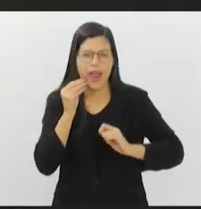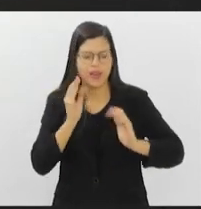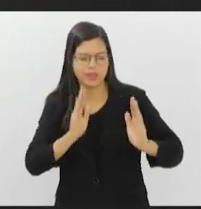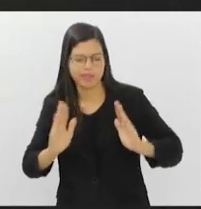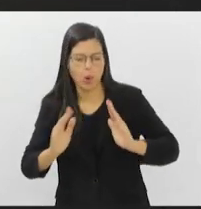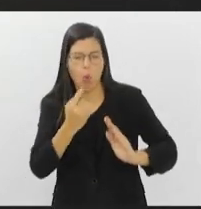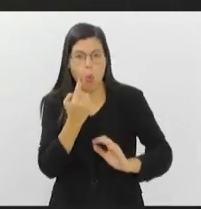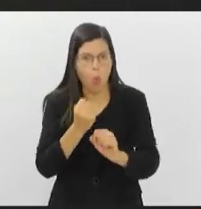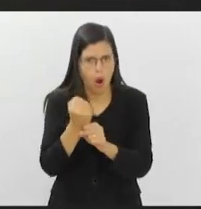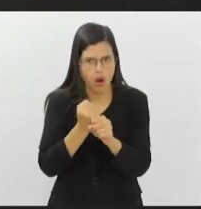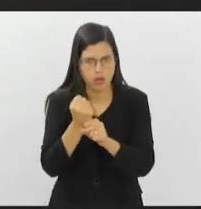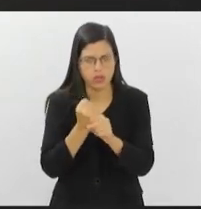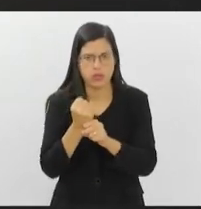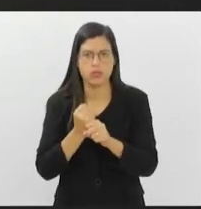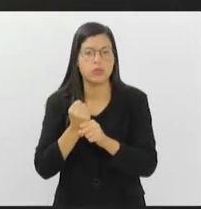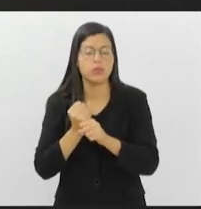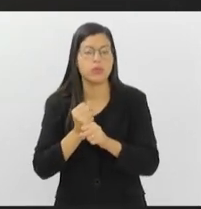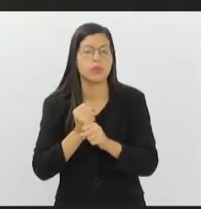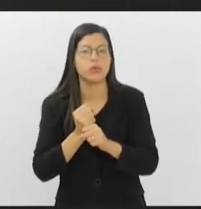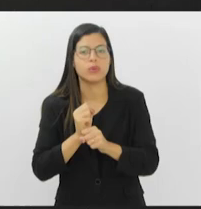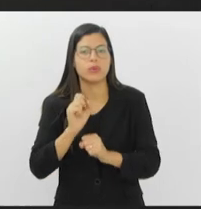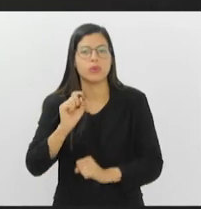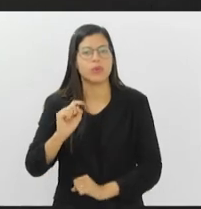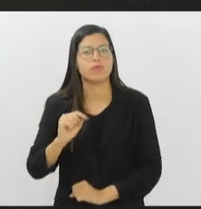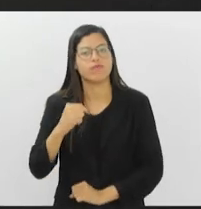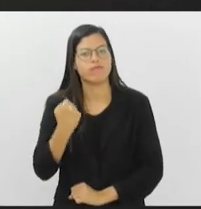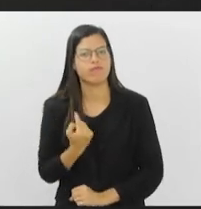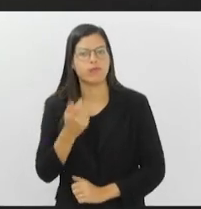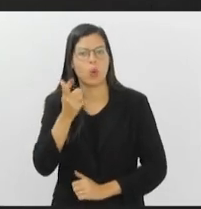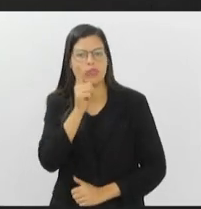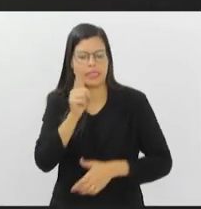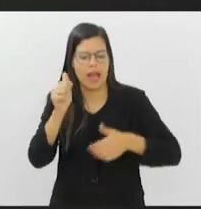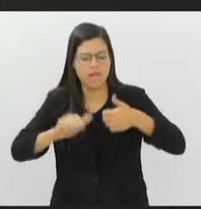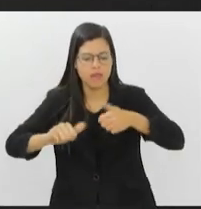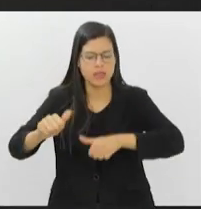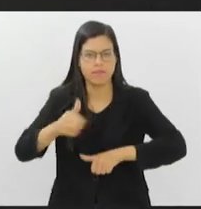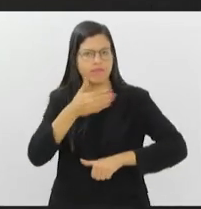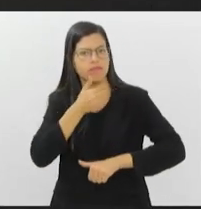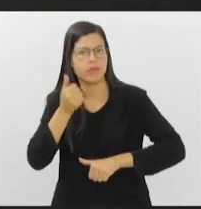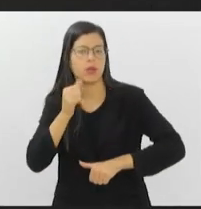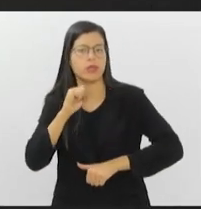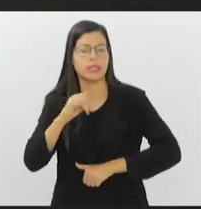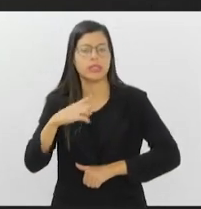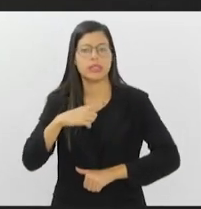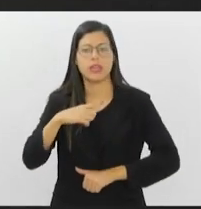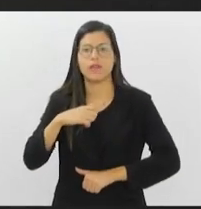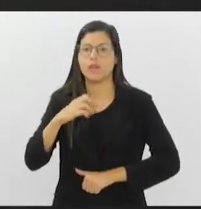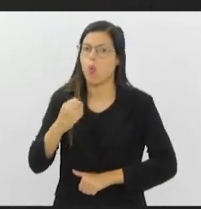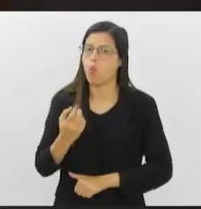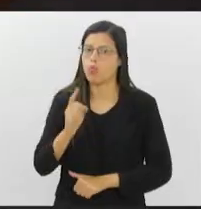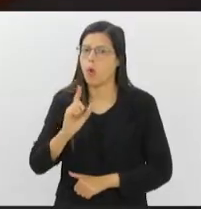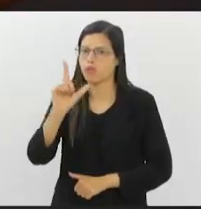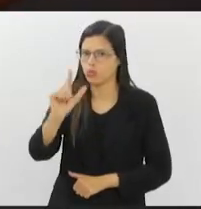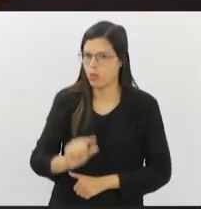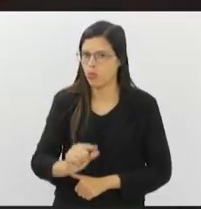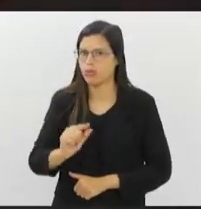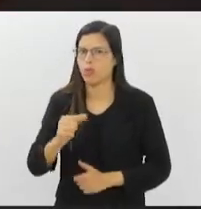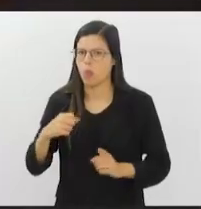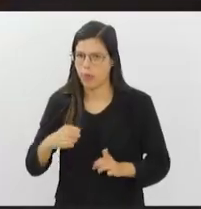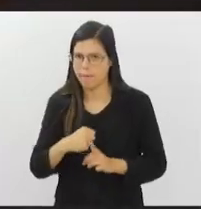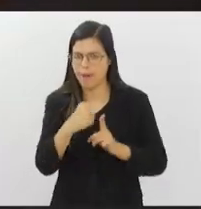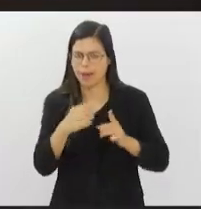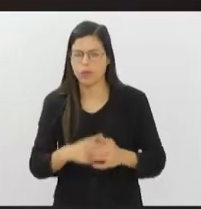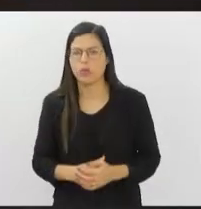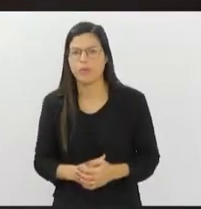ano eh durante o qual então nós conseguimos avaliar melhor se houve ou não uma redução desse Impacto causado as empresas